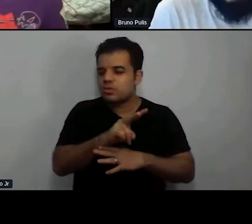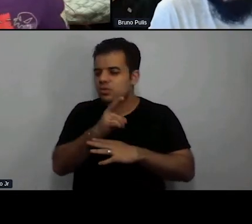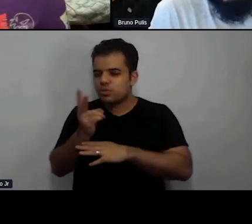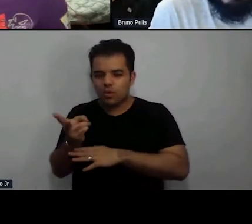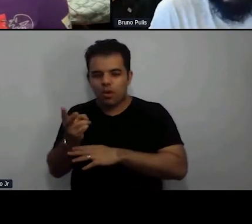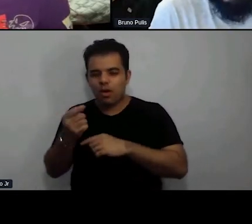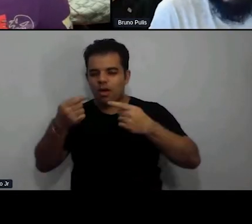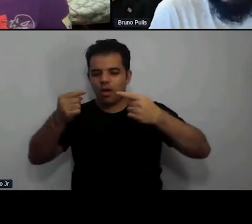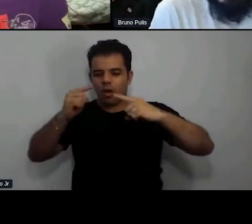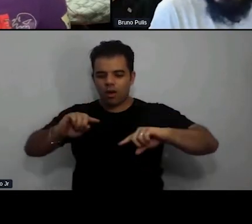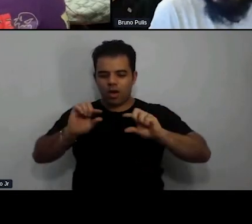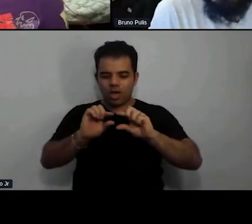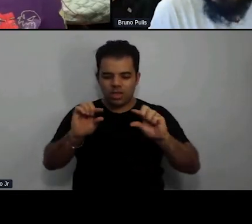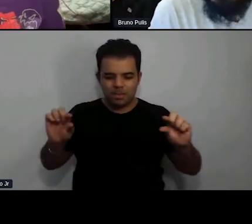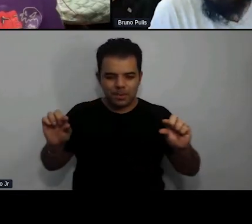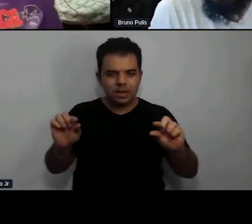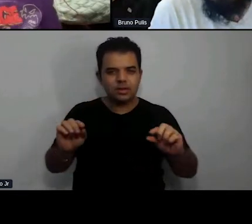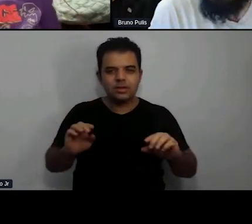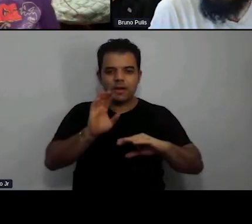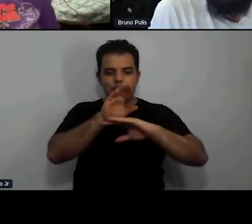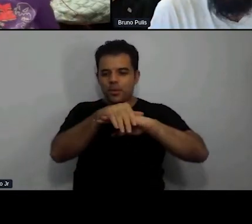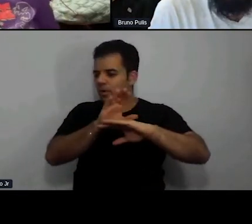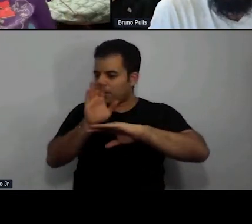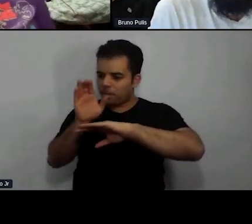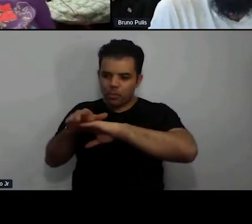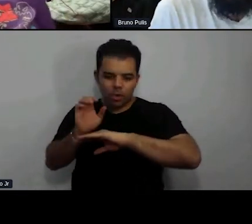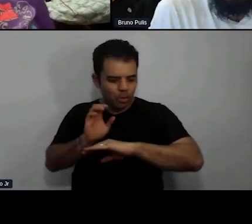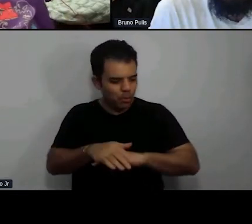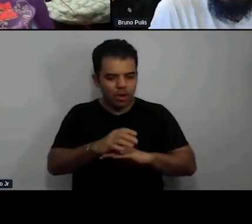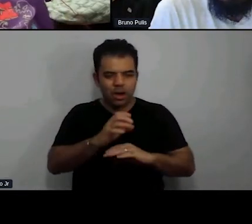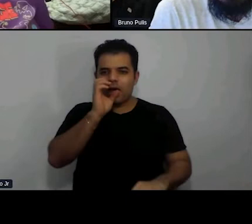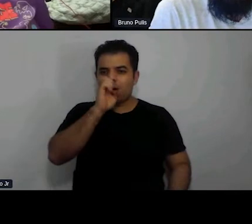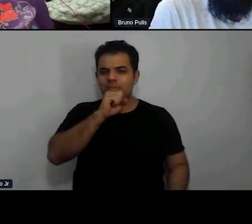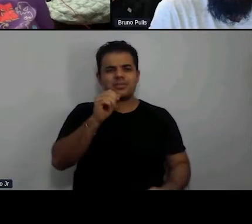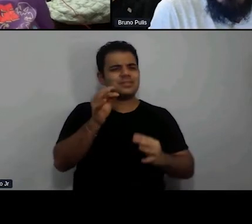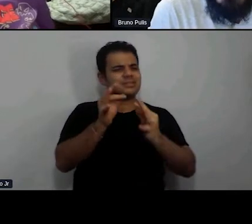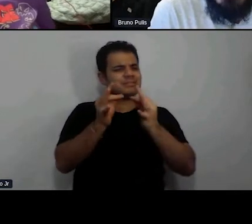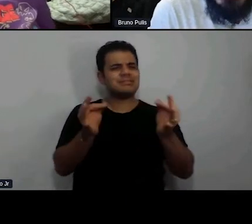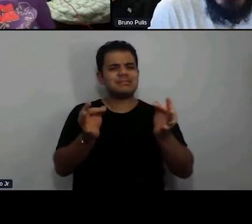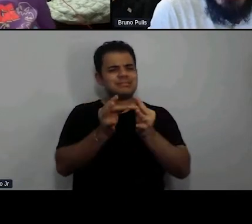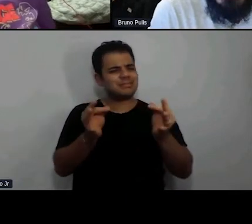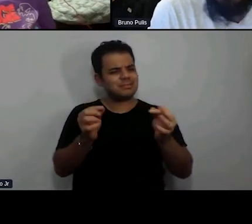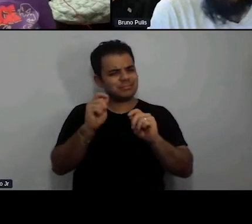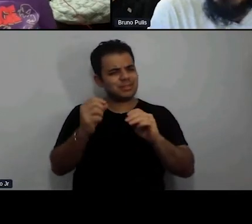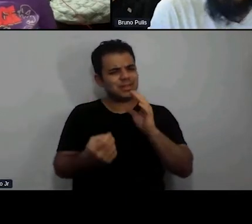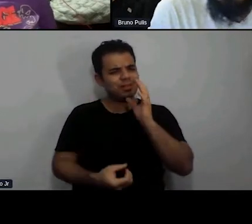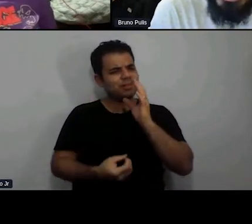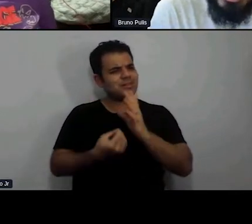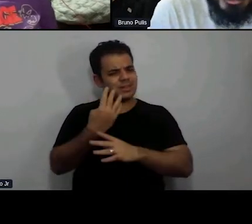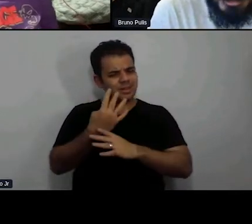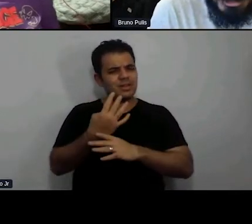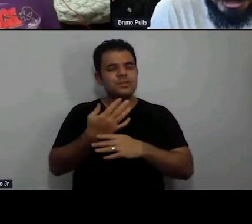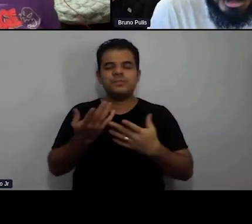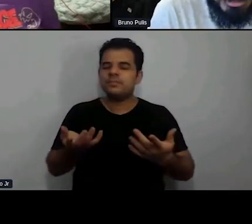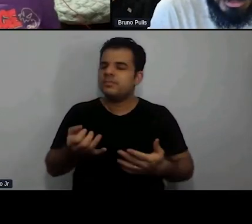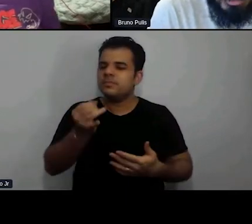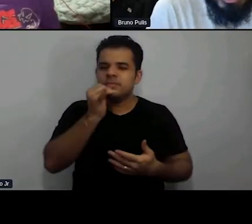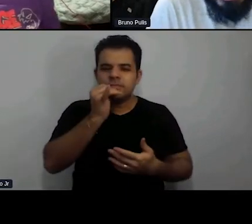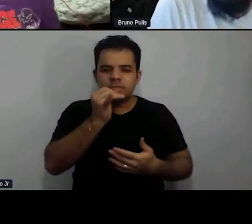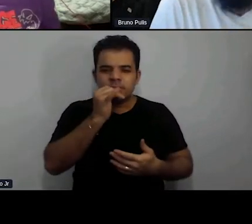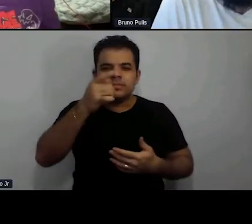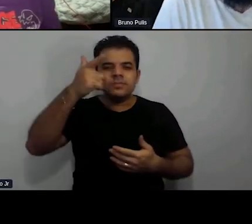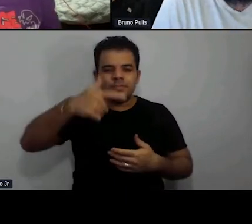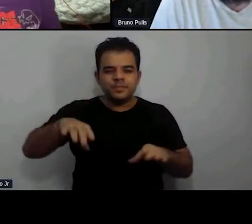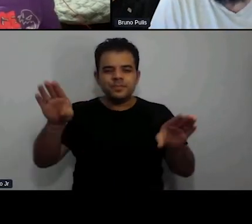rodapé. Aquilo ali me salta os olhos. E assim, é uma coisa tão simples de fazer, né? Quando, por exemplo, também tem lá